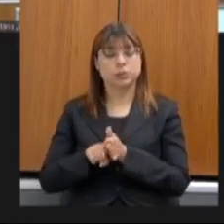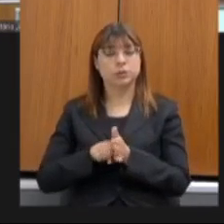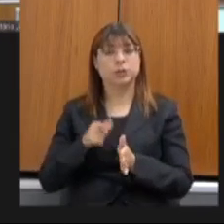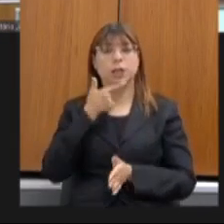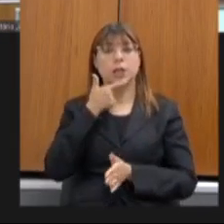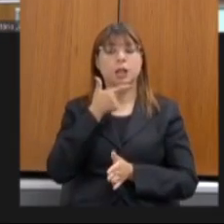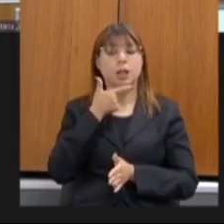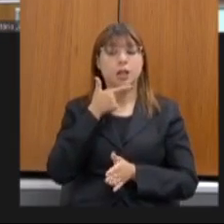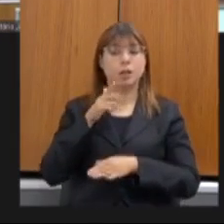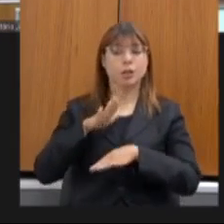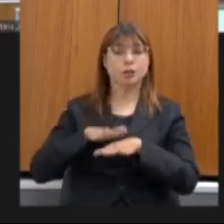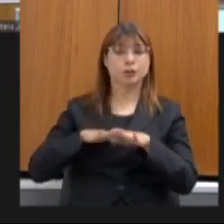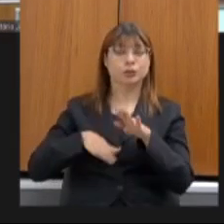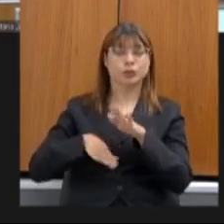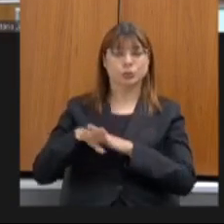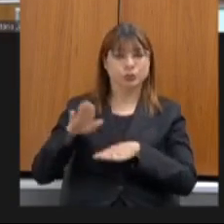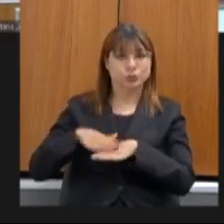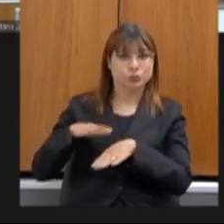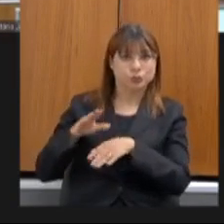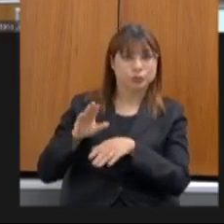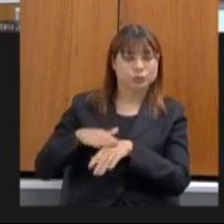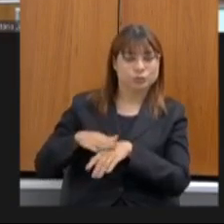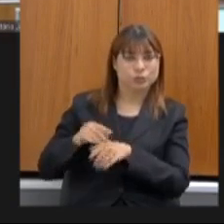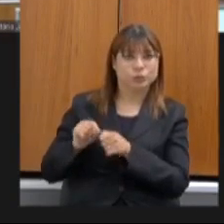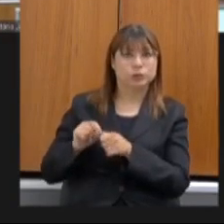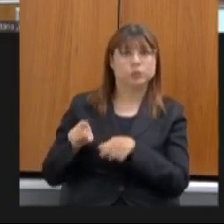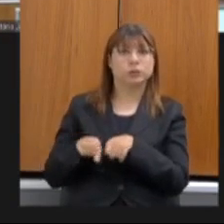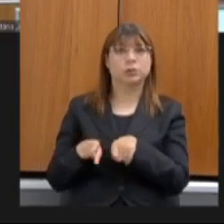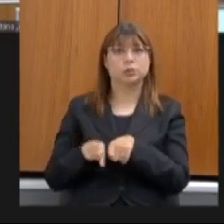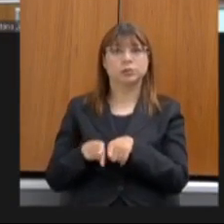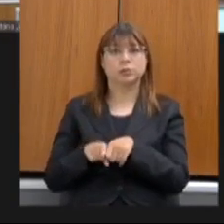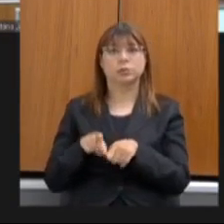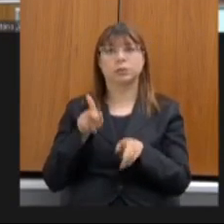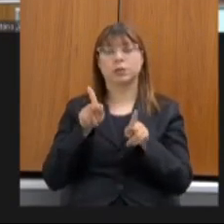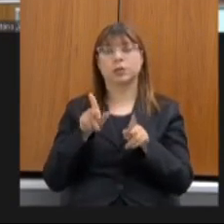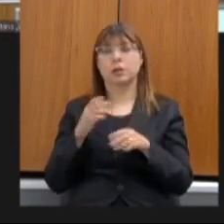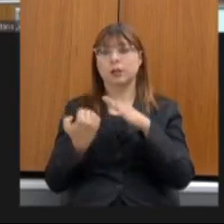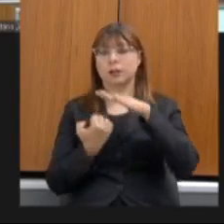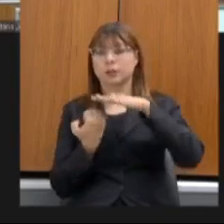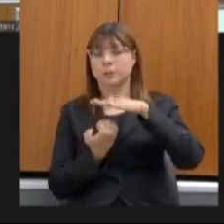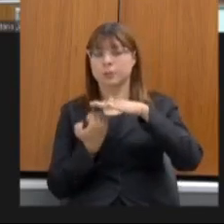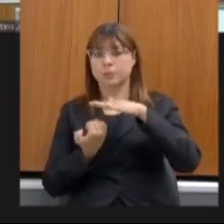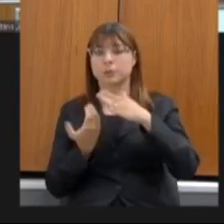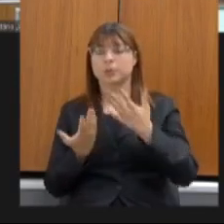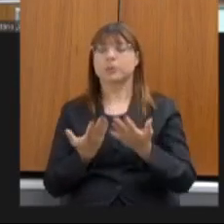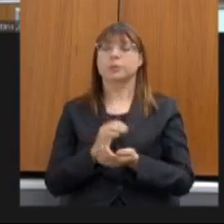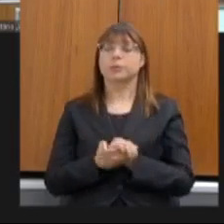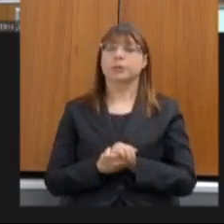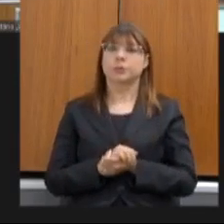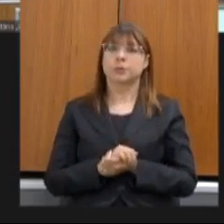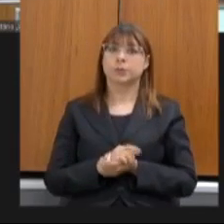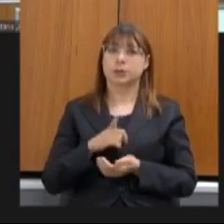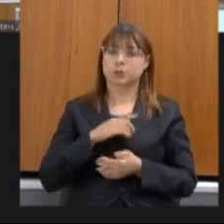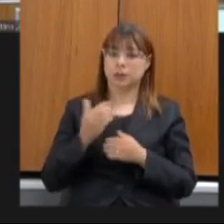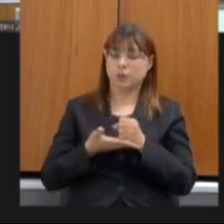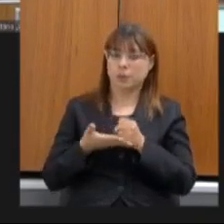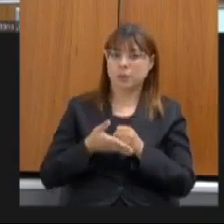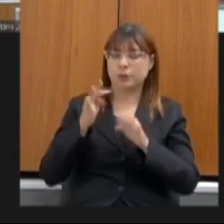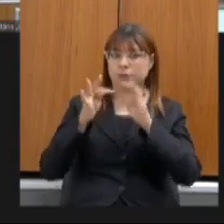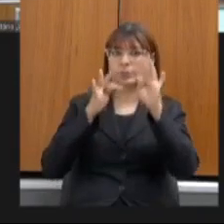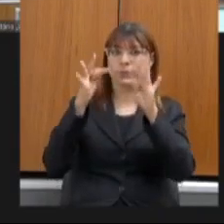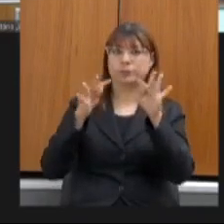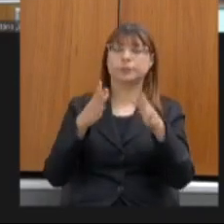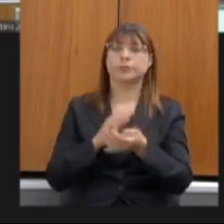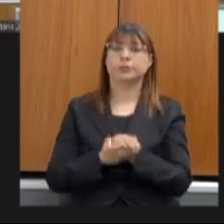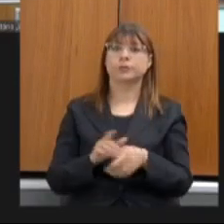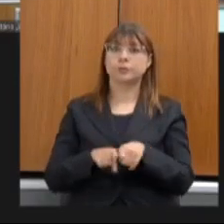é apoio a parte tecnológicos e incubadoras de empresas de par de base tecnológica centro de pesquisas aplicadas